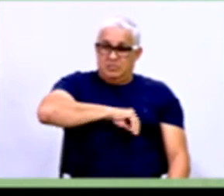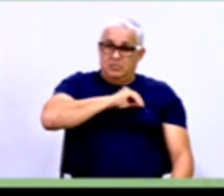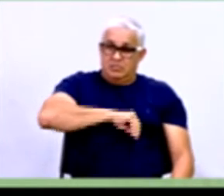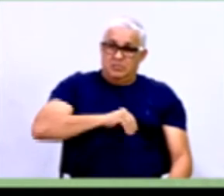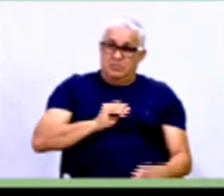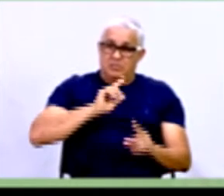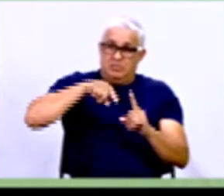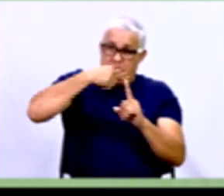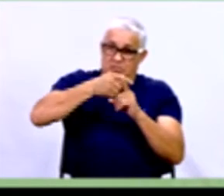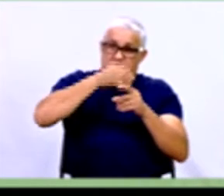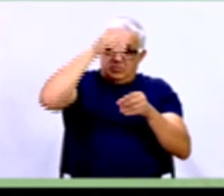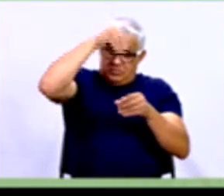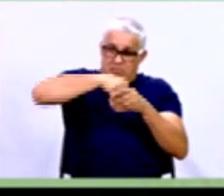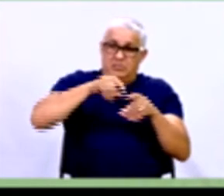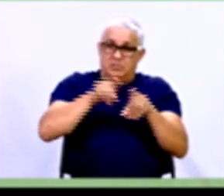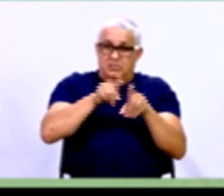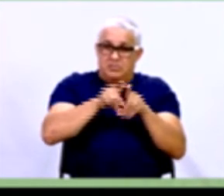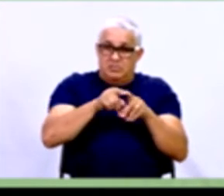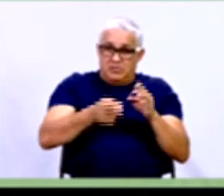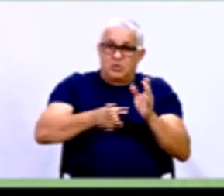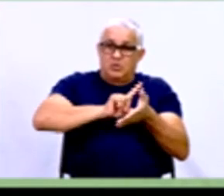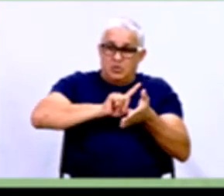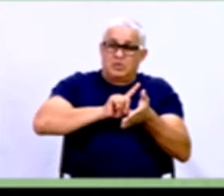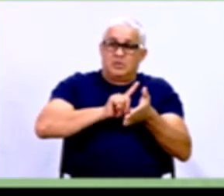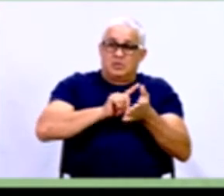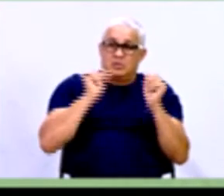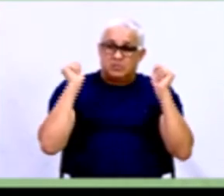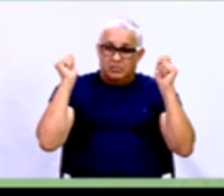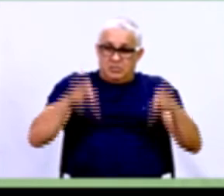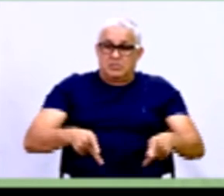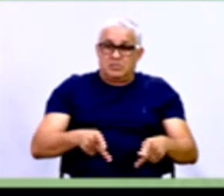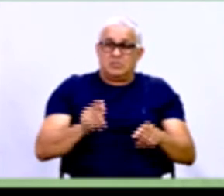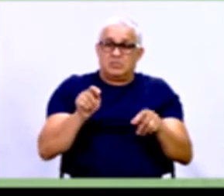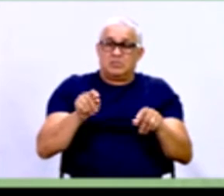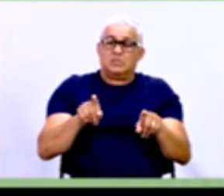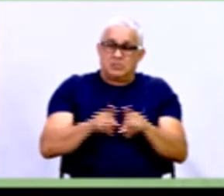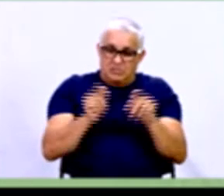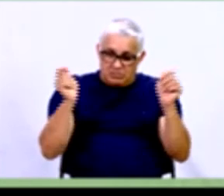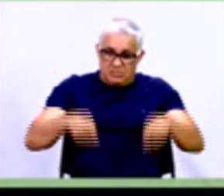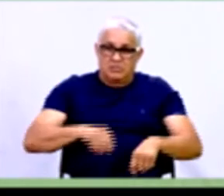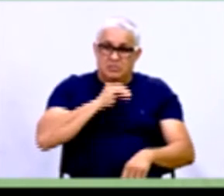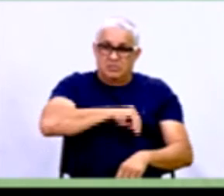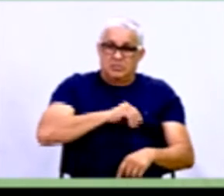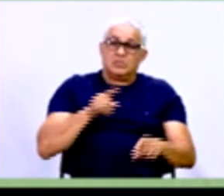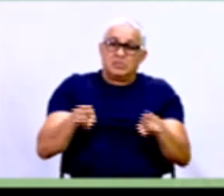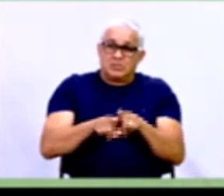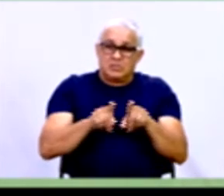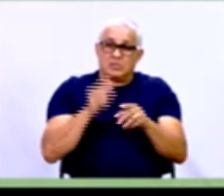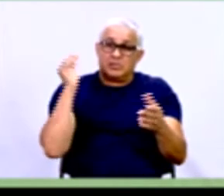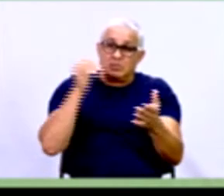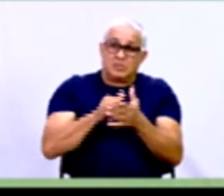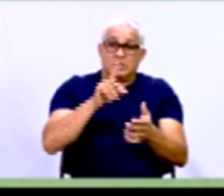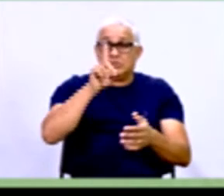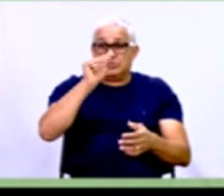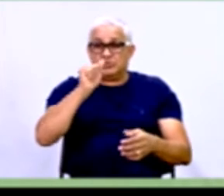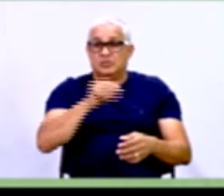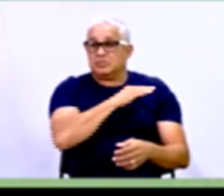será devido até a véspera do início de qualquer aposentadoria ou até a data de óbito do beneficiário.